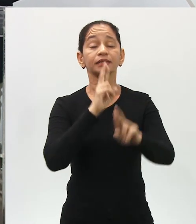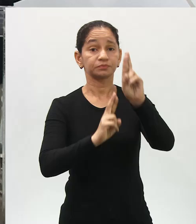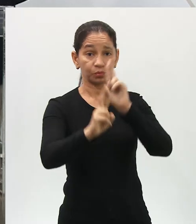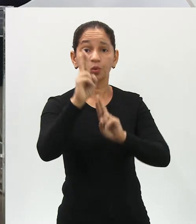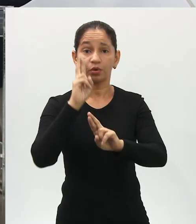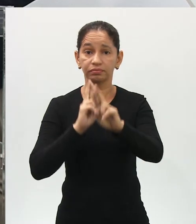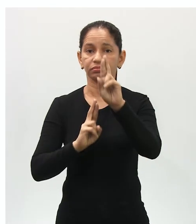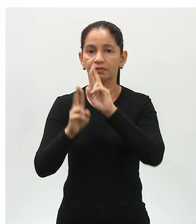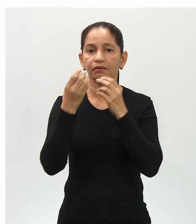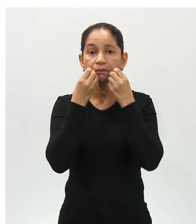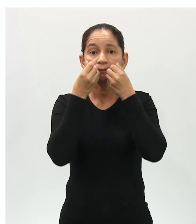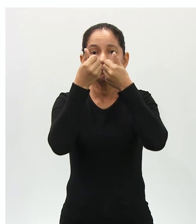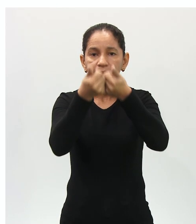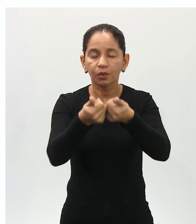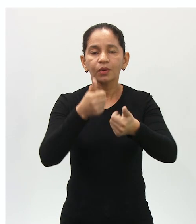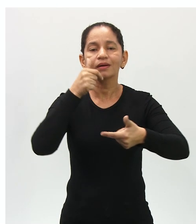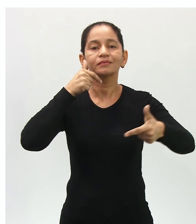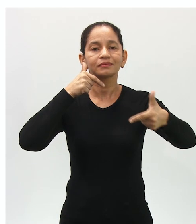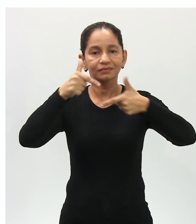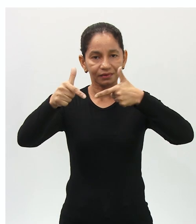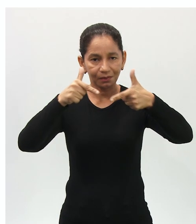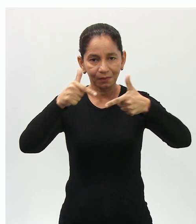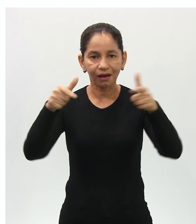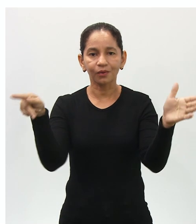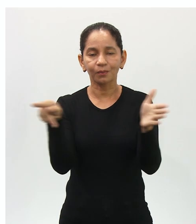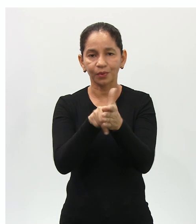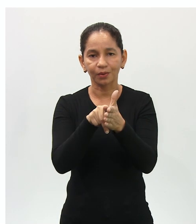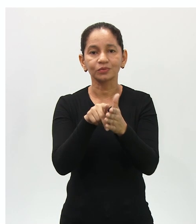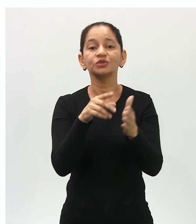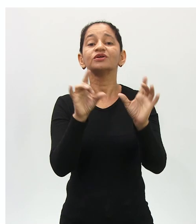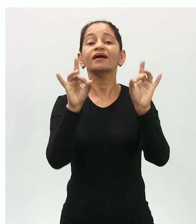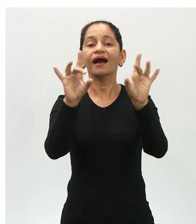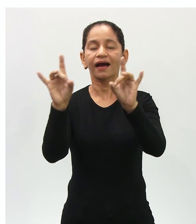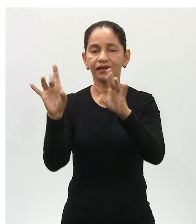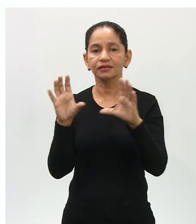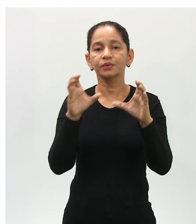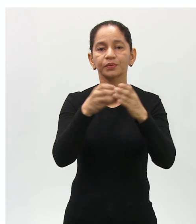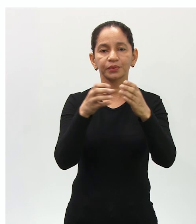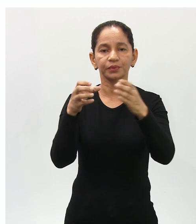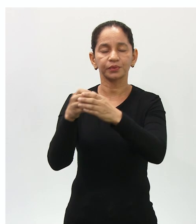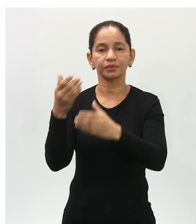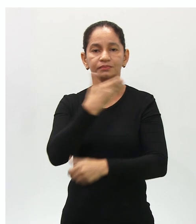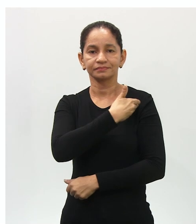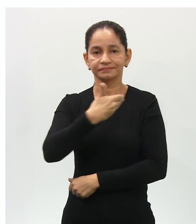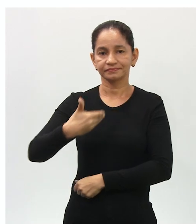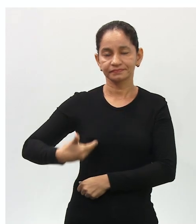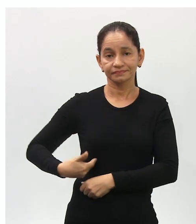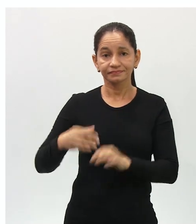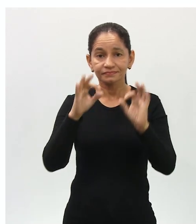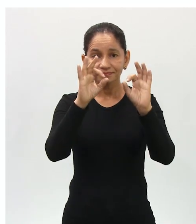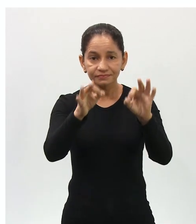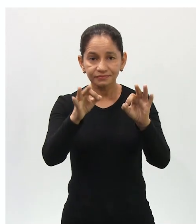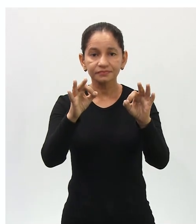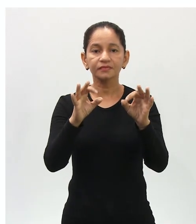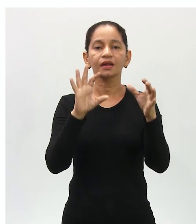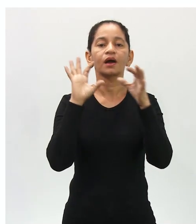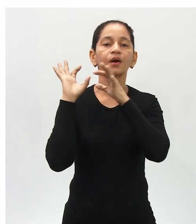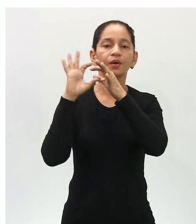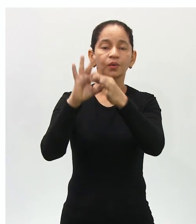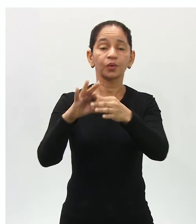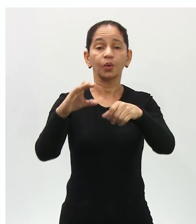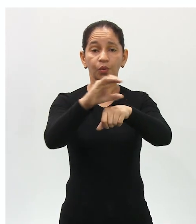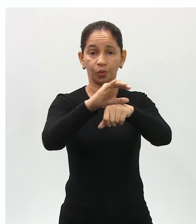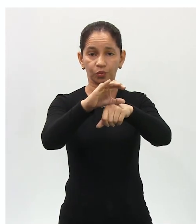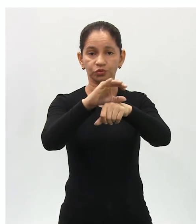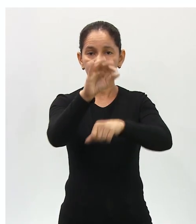têm alcançado. Então, antes de entrarmos propriamente no ciclo orçamentário, nós vamos fazer aqui uma contextualização. Tá? A